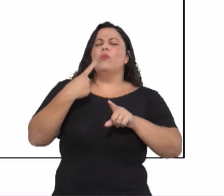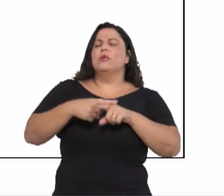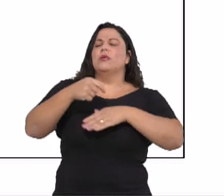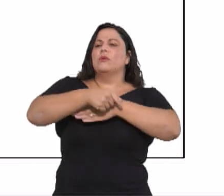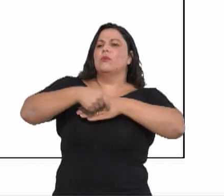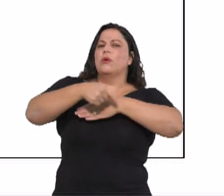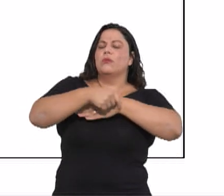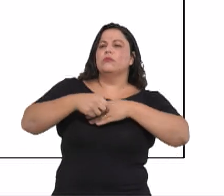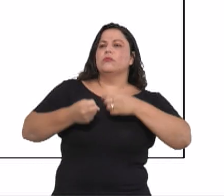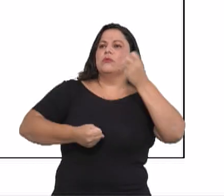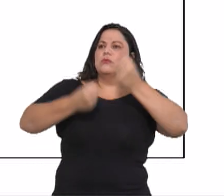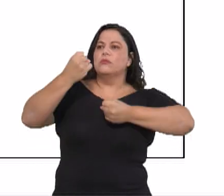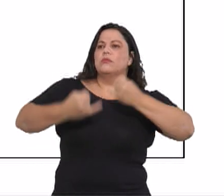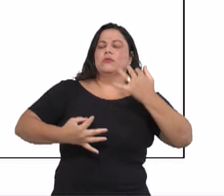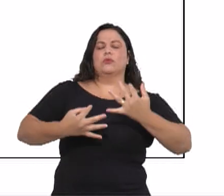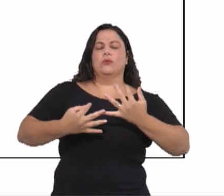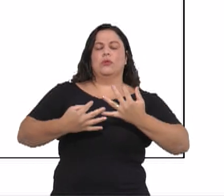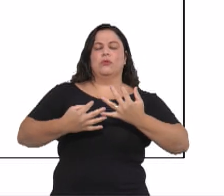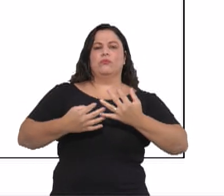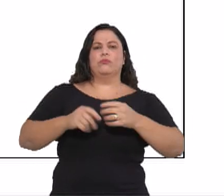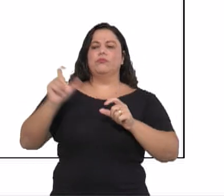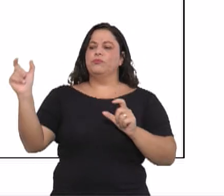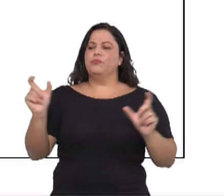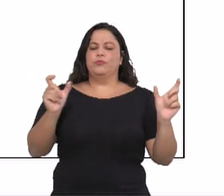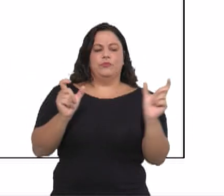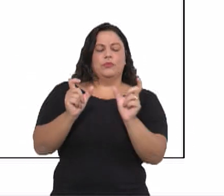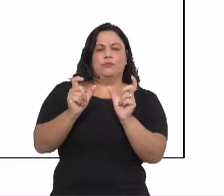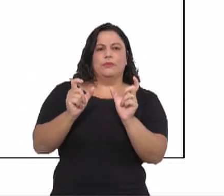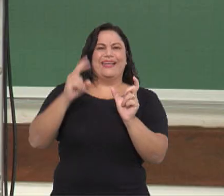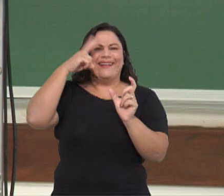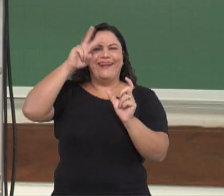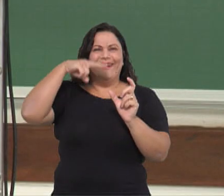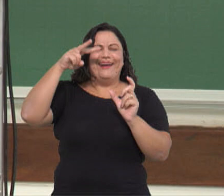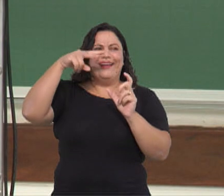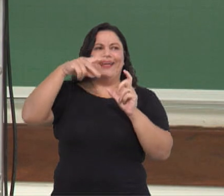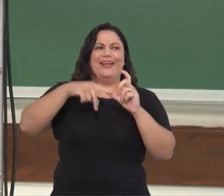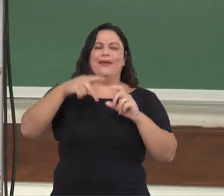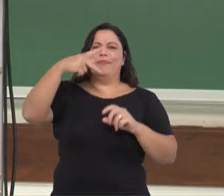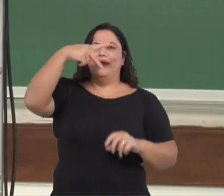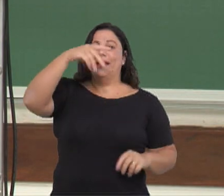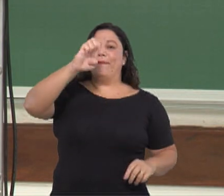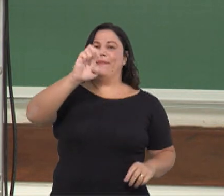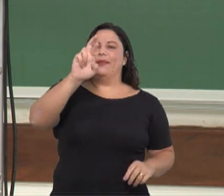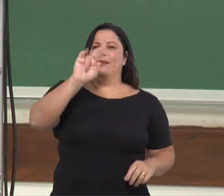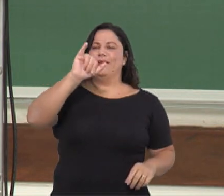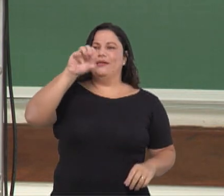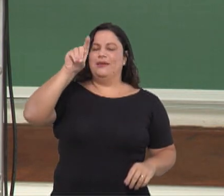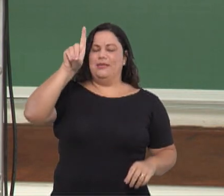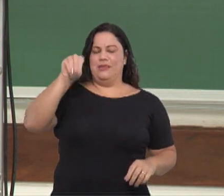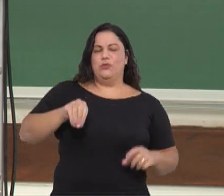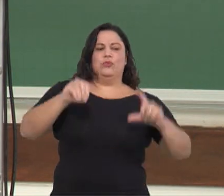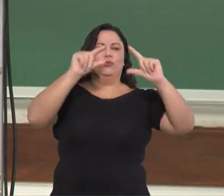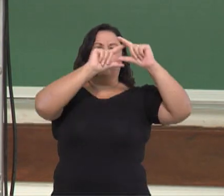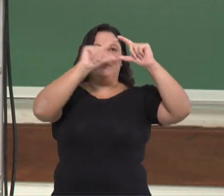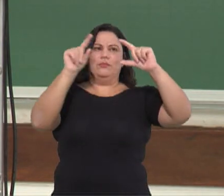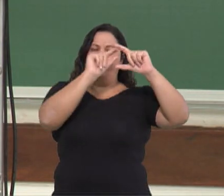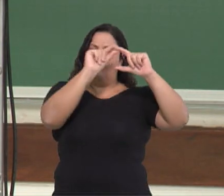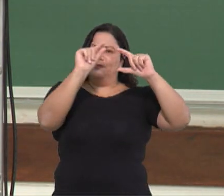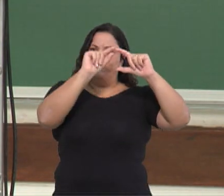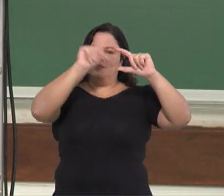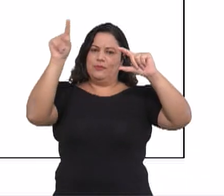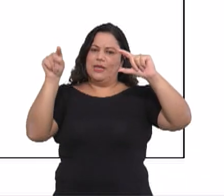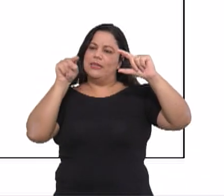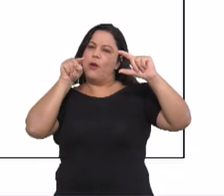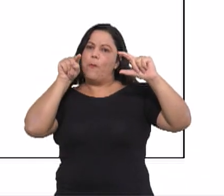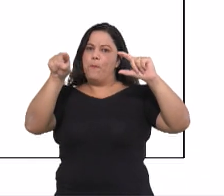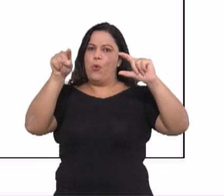escolheu períodos curtos? Lembram? Período, letra maiúscula, até o ponto final, ponto de exclamação. Interrogação. Por